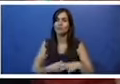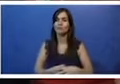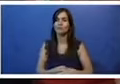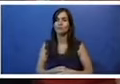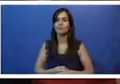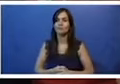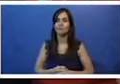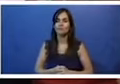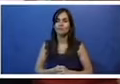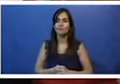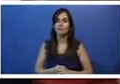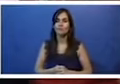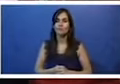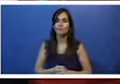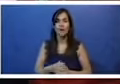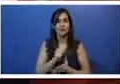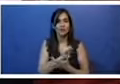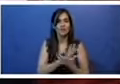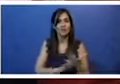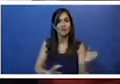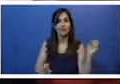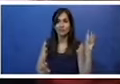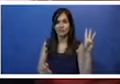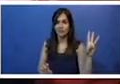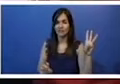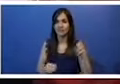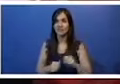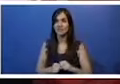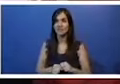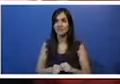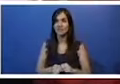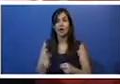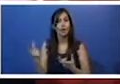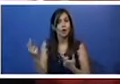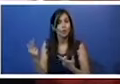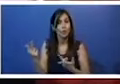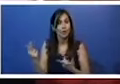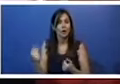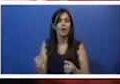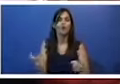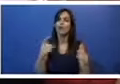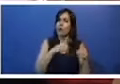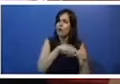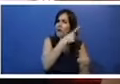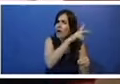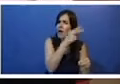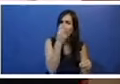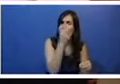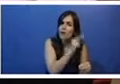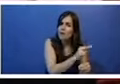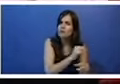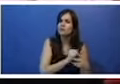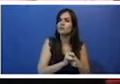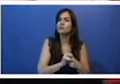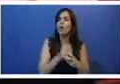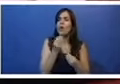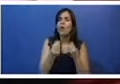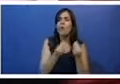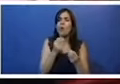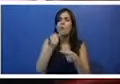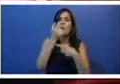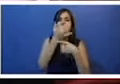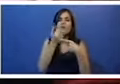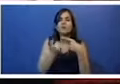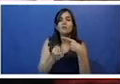1/4 o três repeteco daquela atividade todo referência e vocês vão pôr as frações